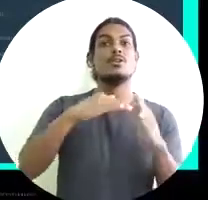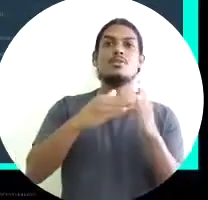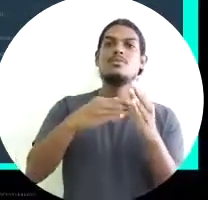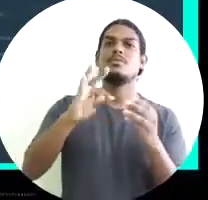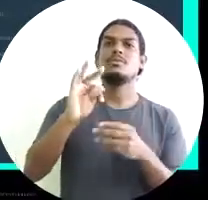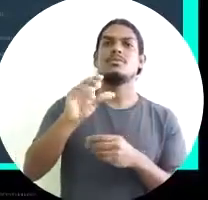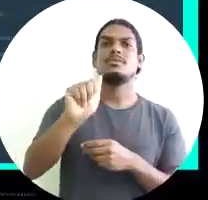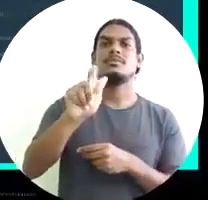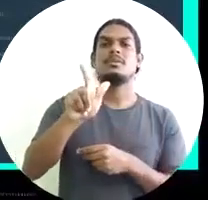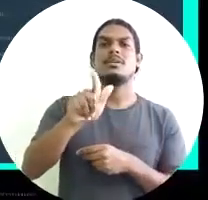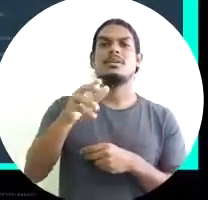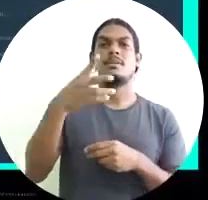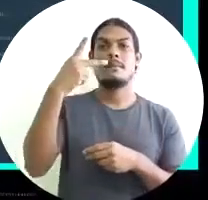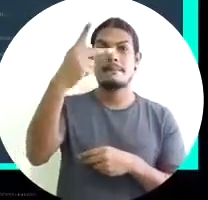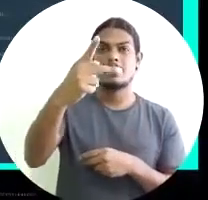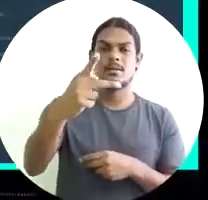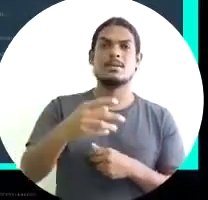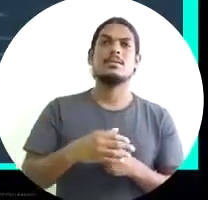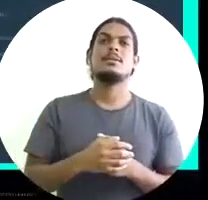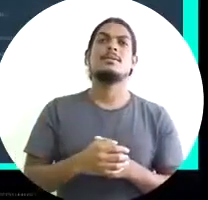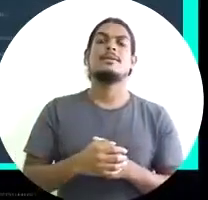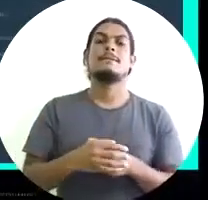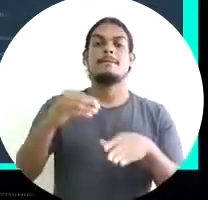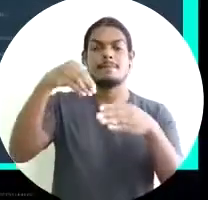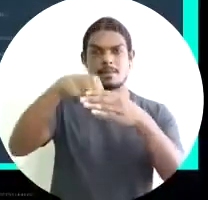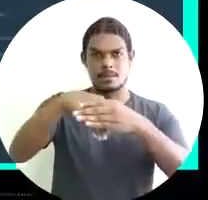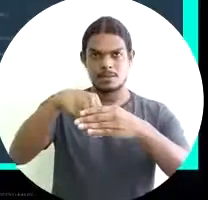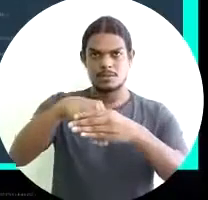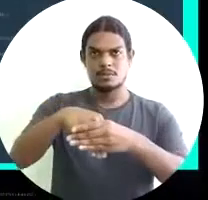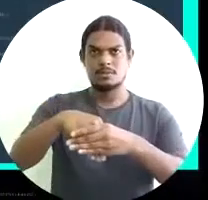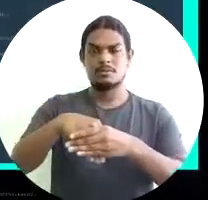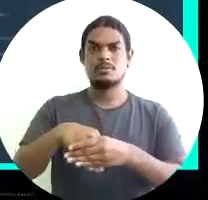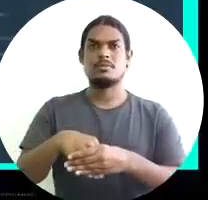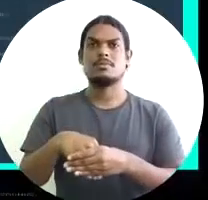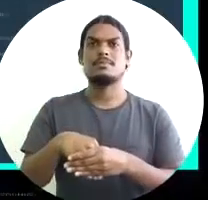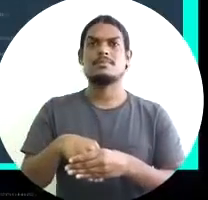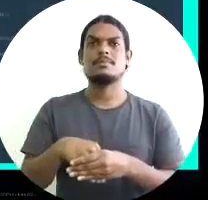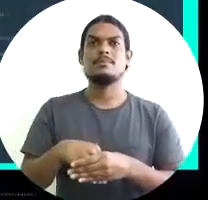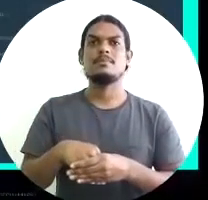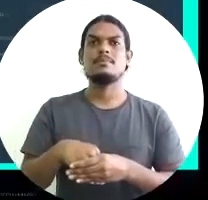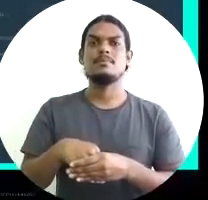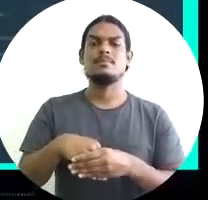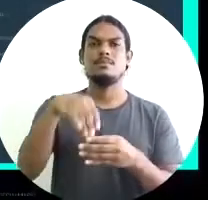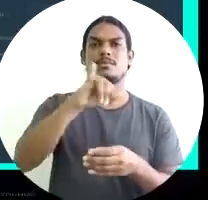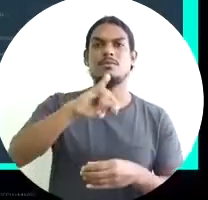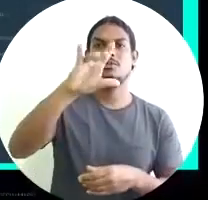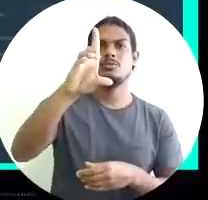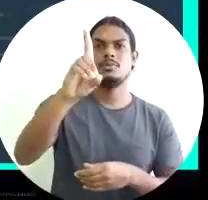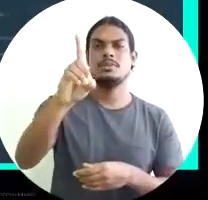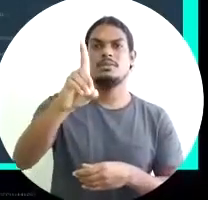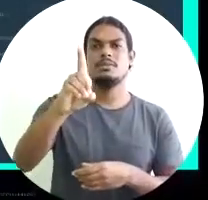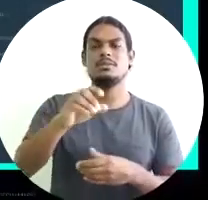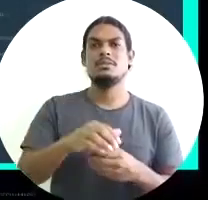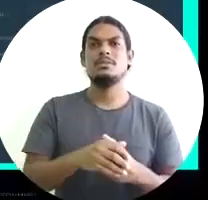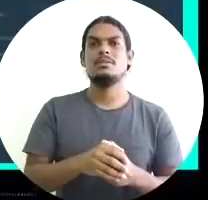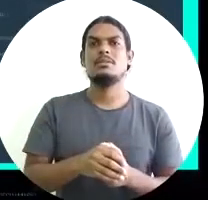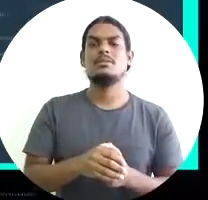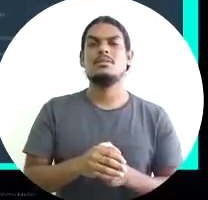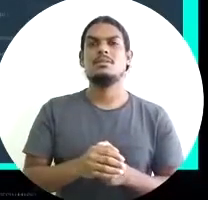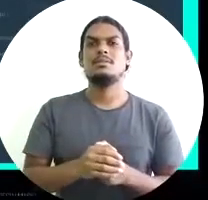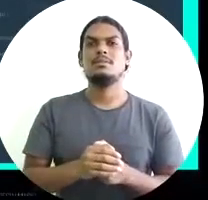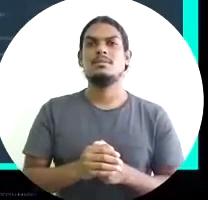P que estão dentro de um ID, de um elemento com o